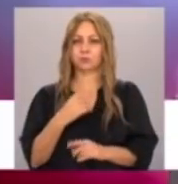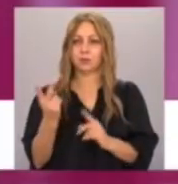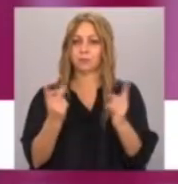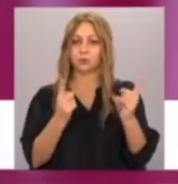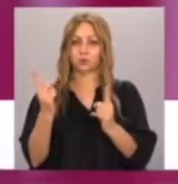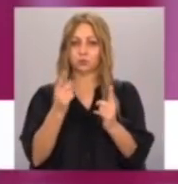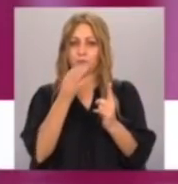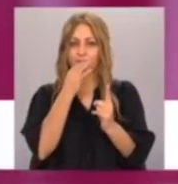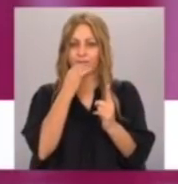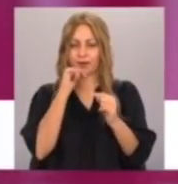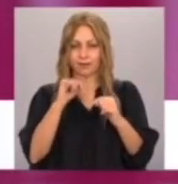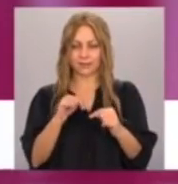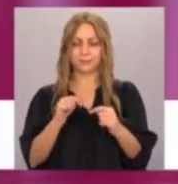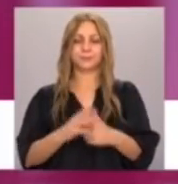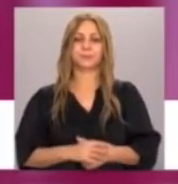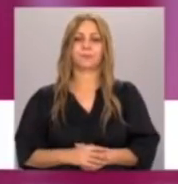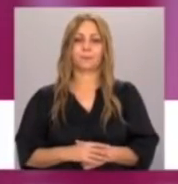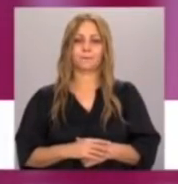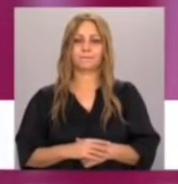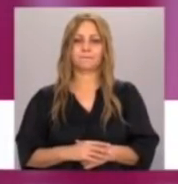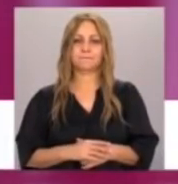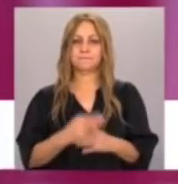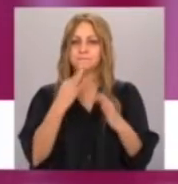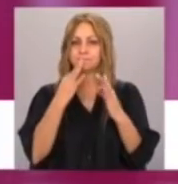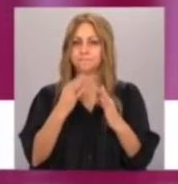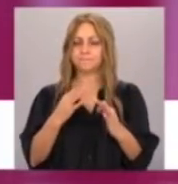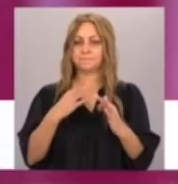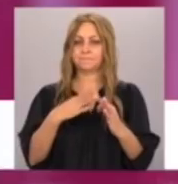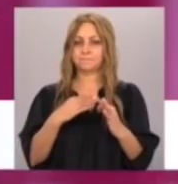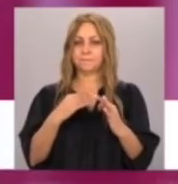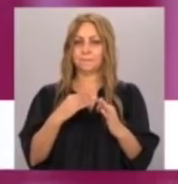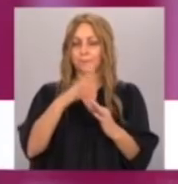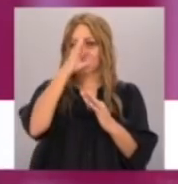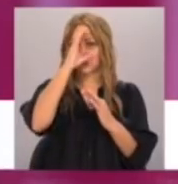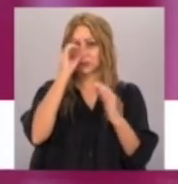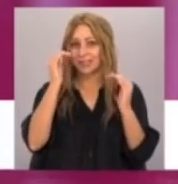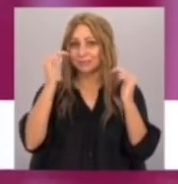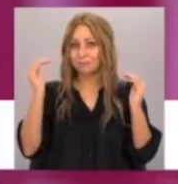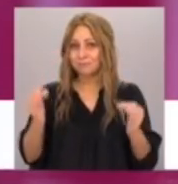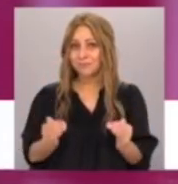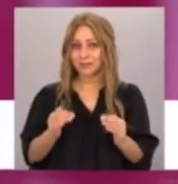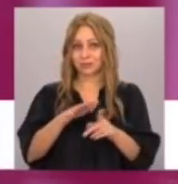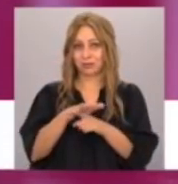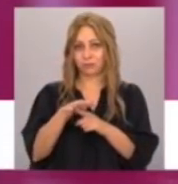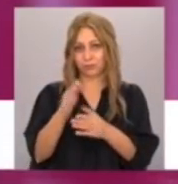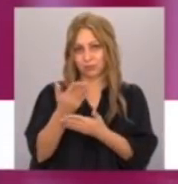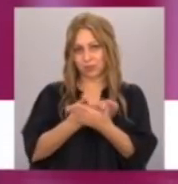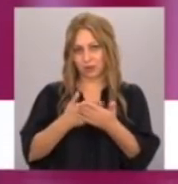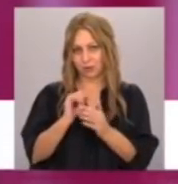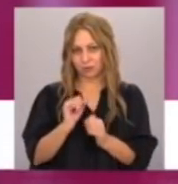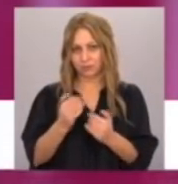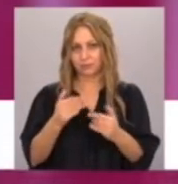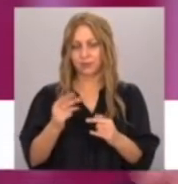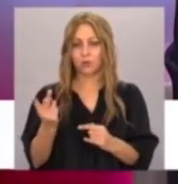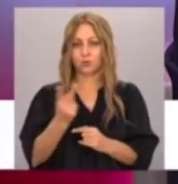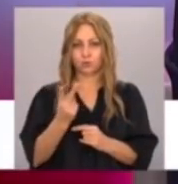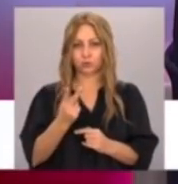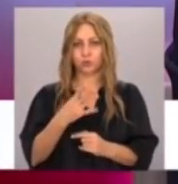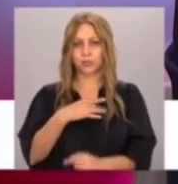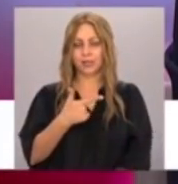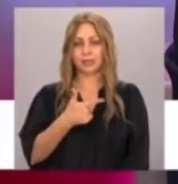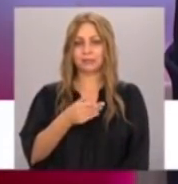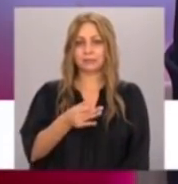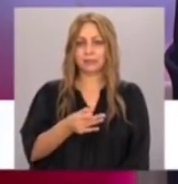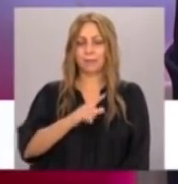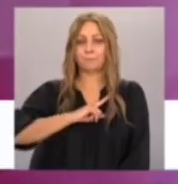derreter sem neste neste frente-a-frente porque a queremos estado na economia mas tem algumas divergências de fundo a ambos querem a privatização Da